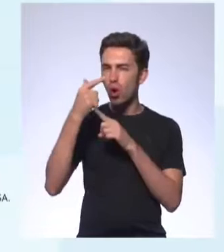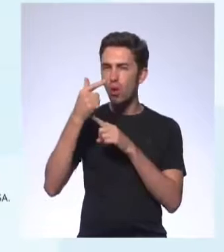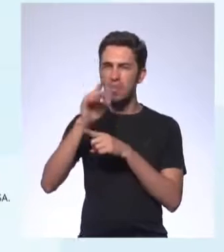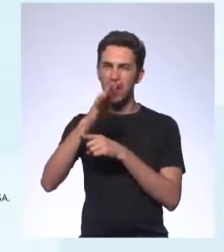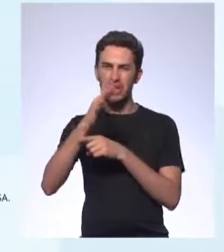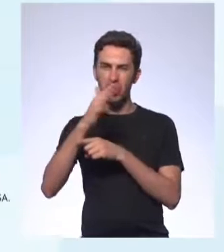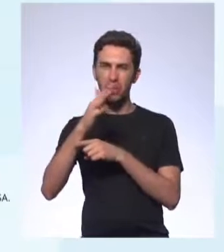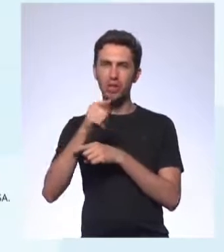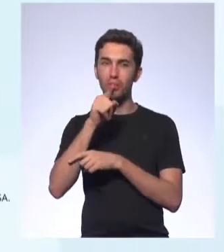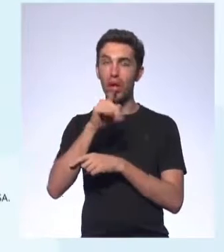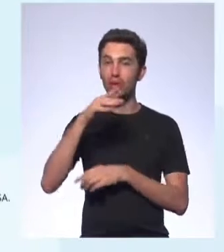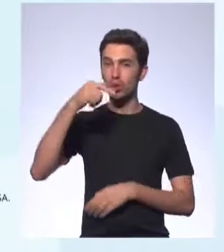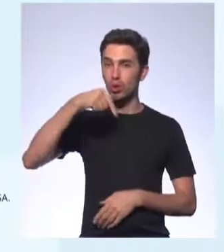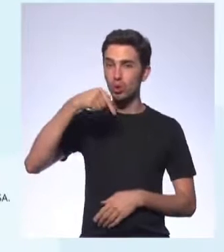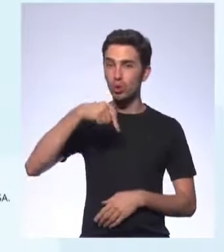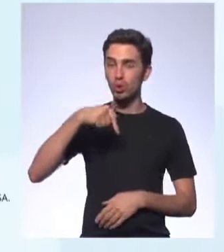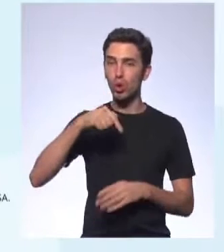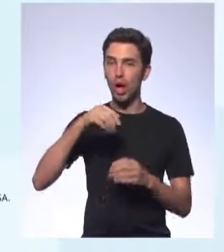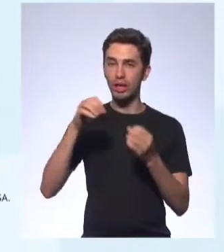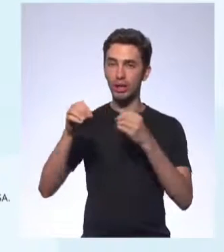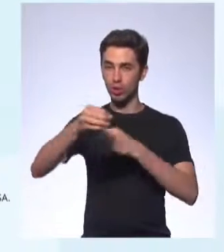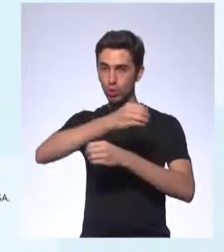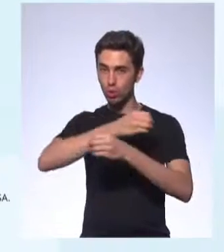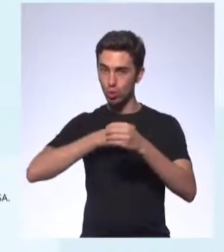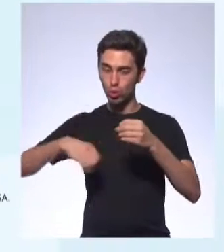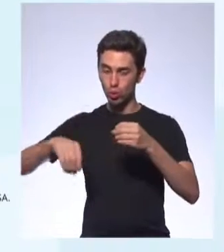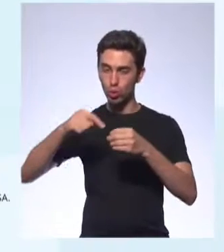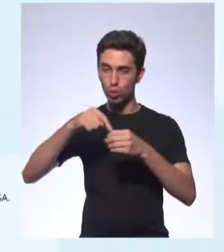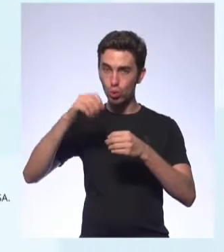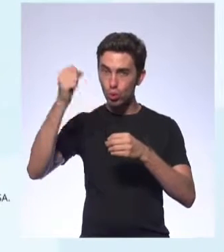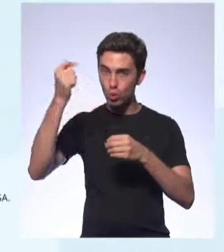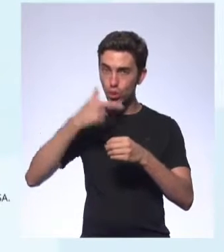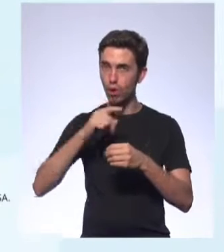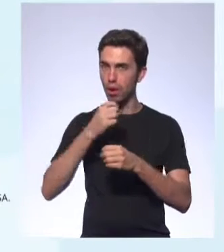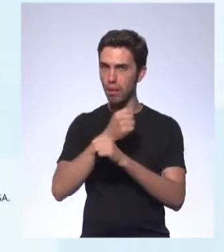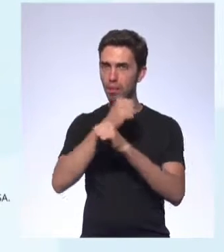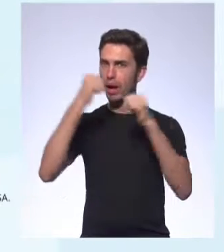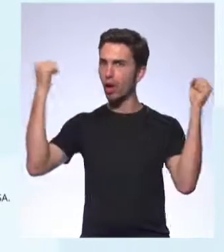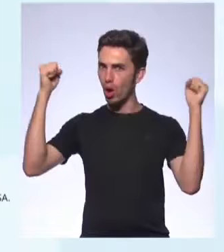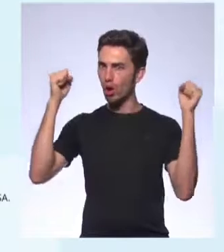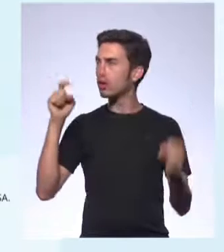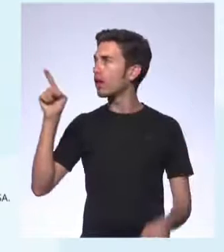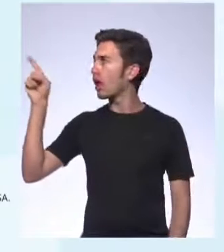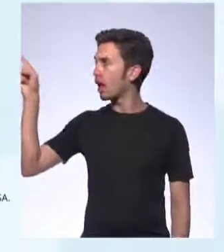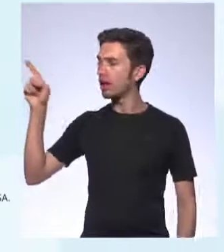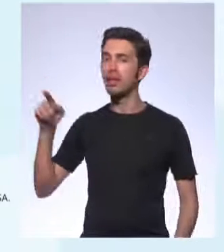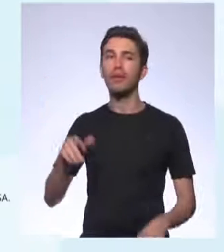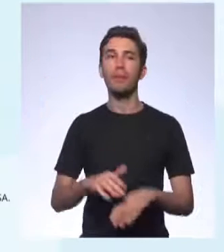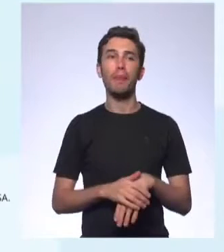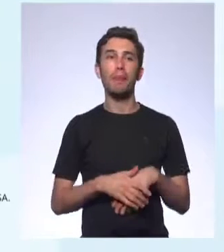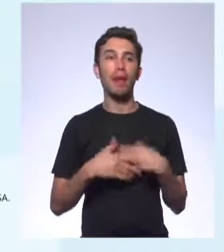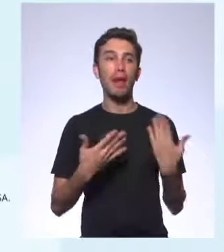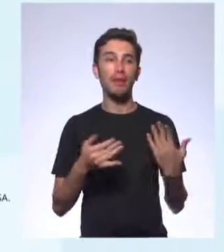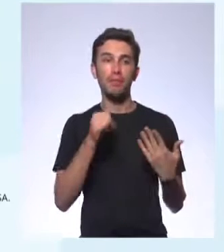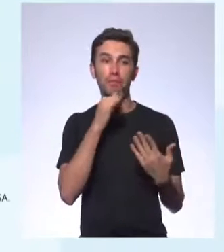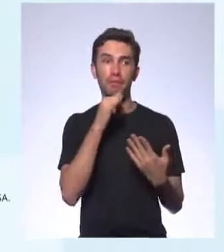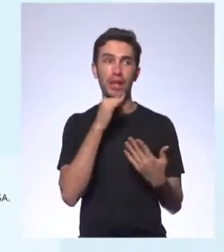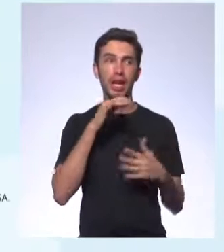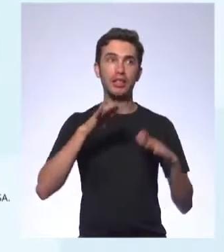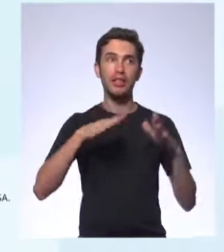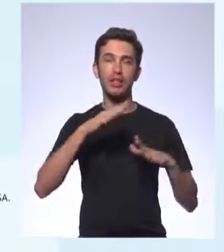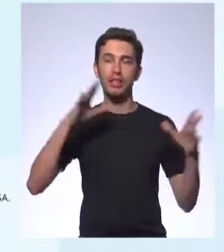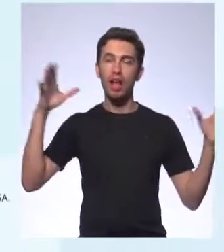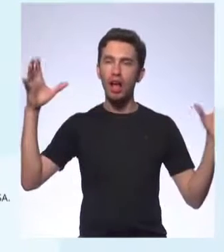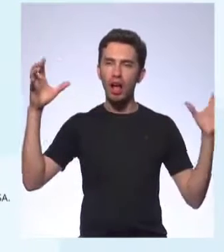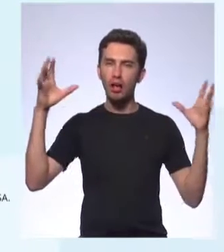sol é maior que esse aí, então. Aí você tem aí uma estrela que, dependendo da nuvem que a criou, pode ter